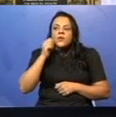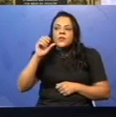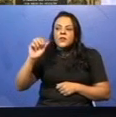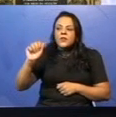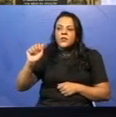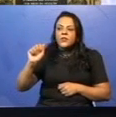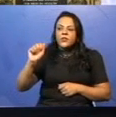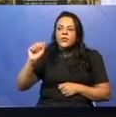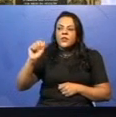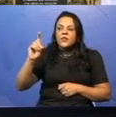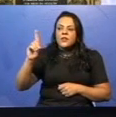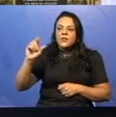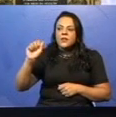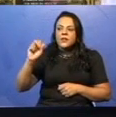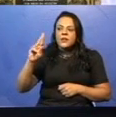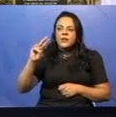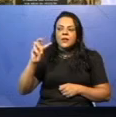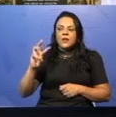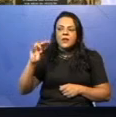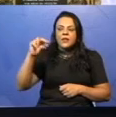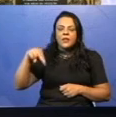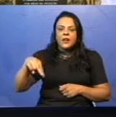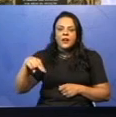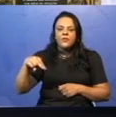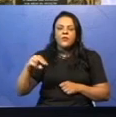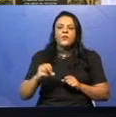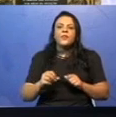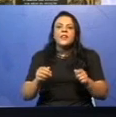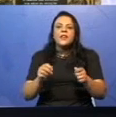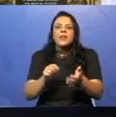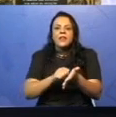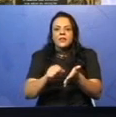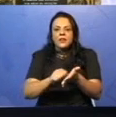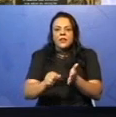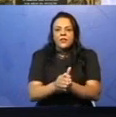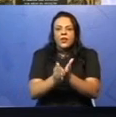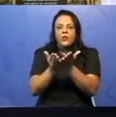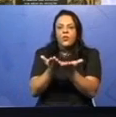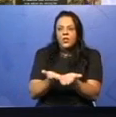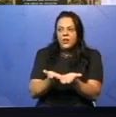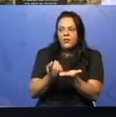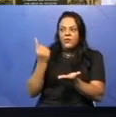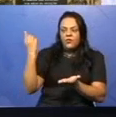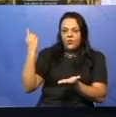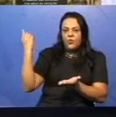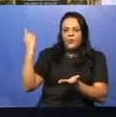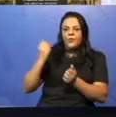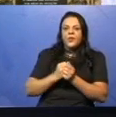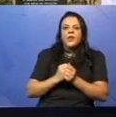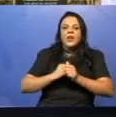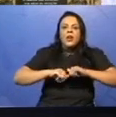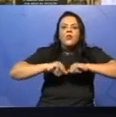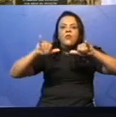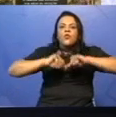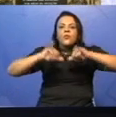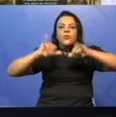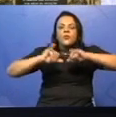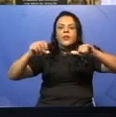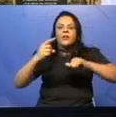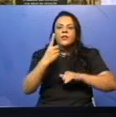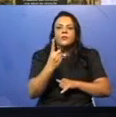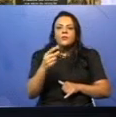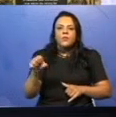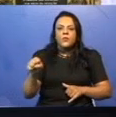teoria da evolução, com base em observações e experimentos que ele fez. Esse livro foi publicado em